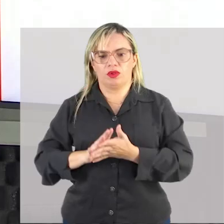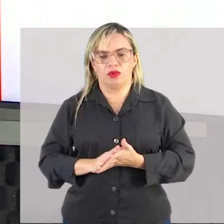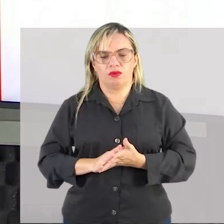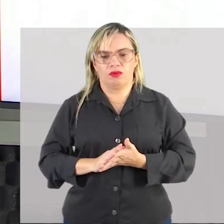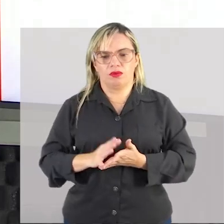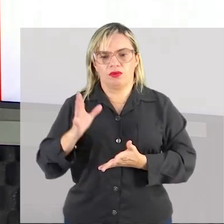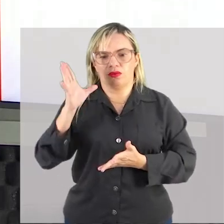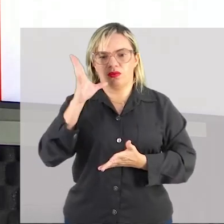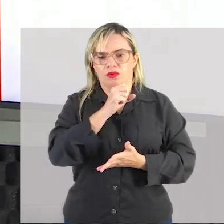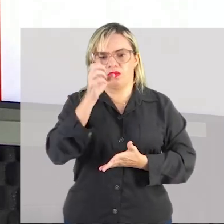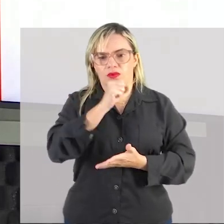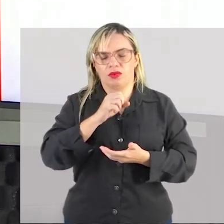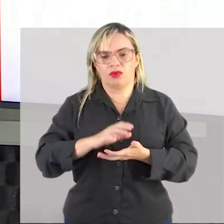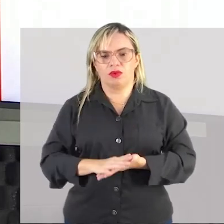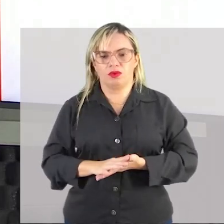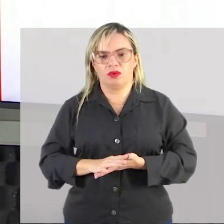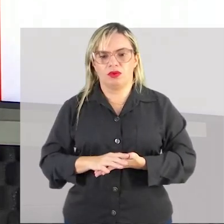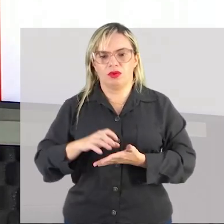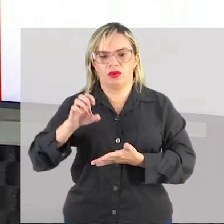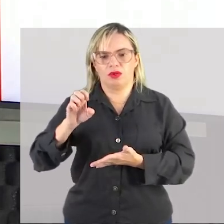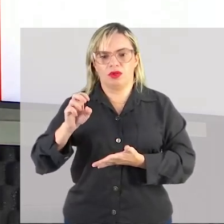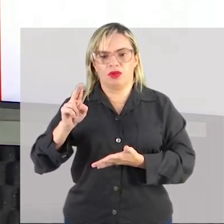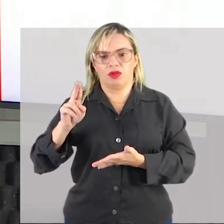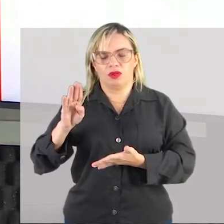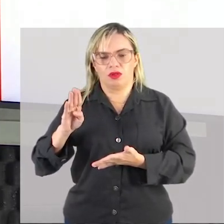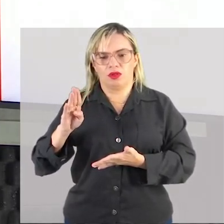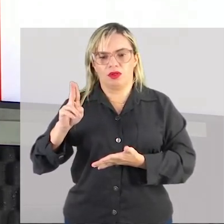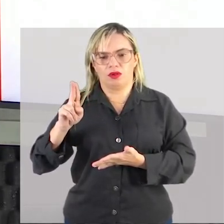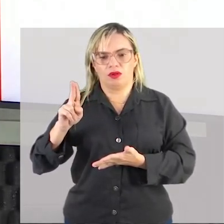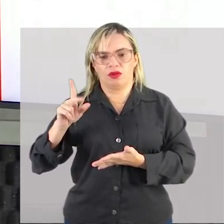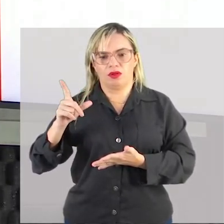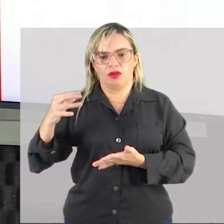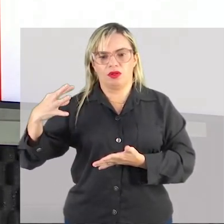Rápida, eu tenho uma ebulição.